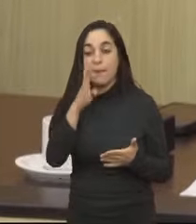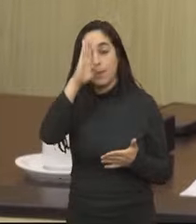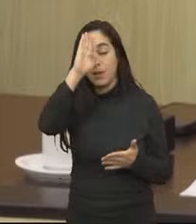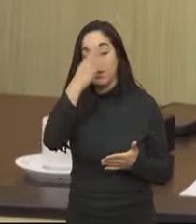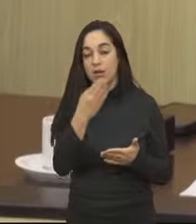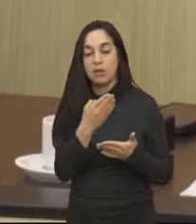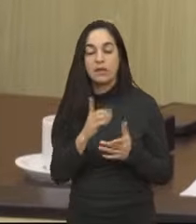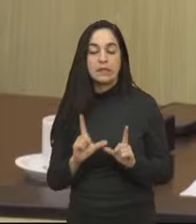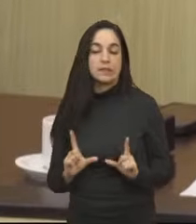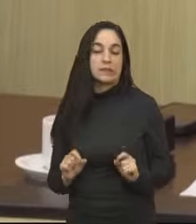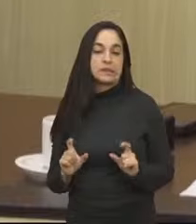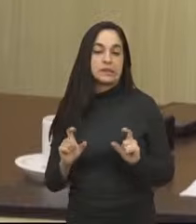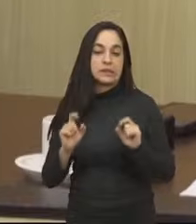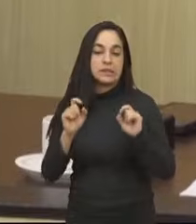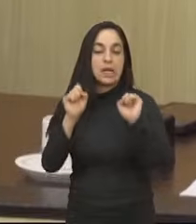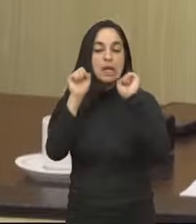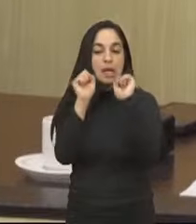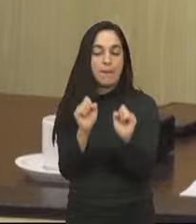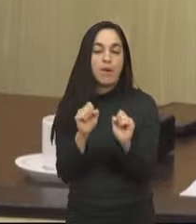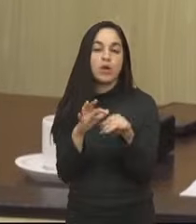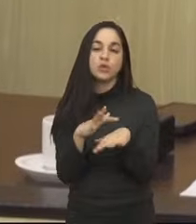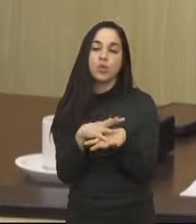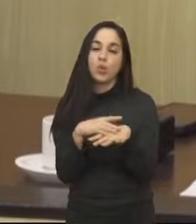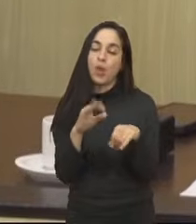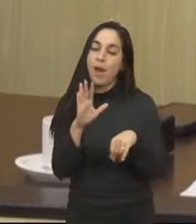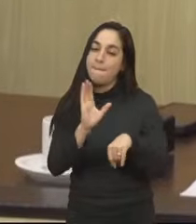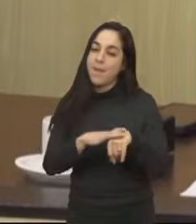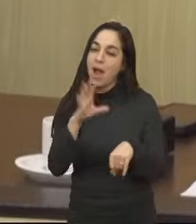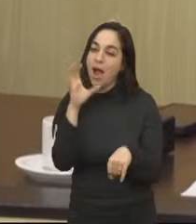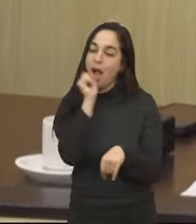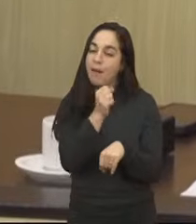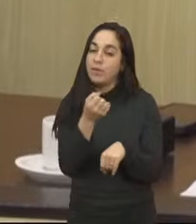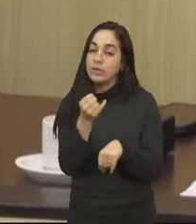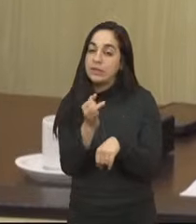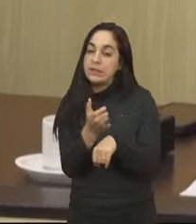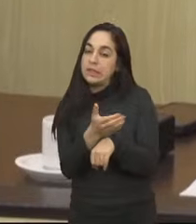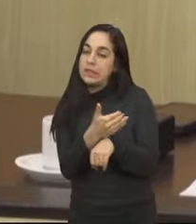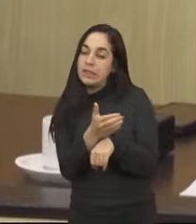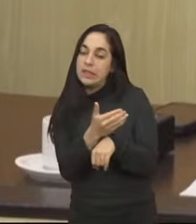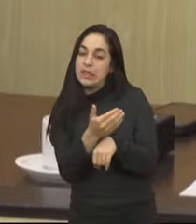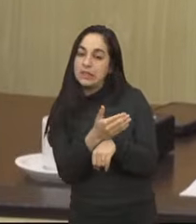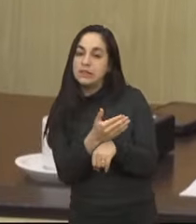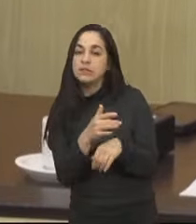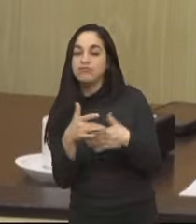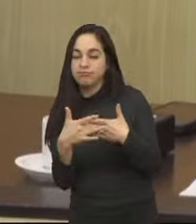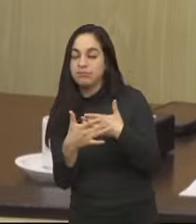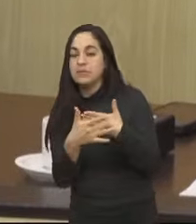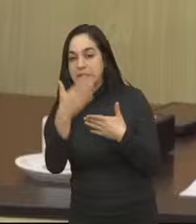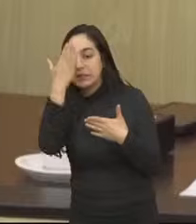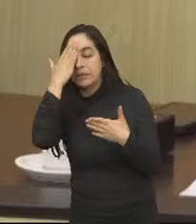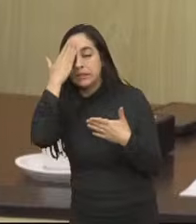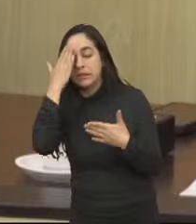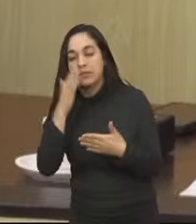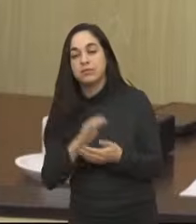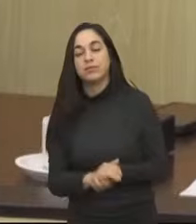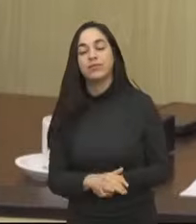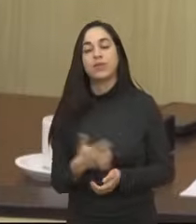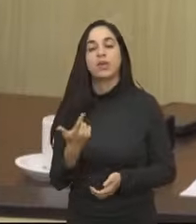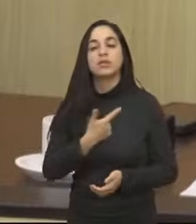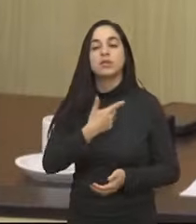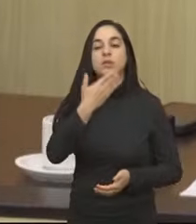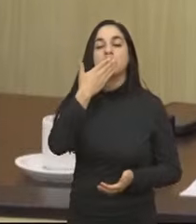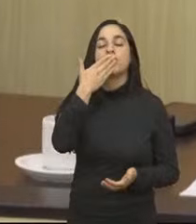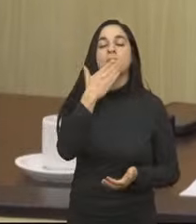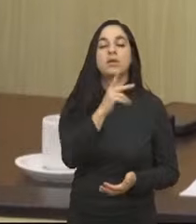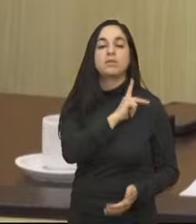de câncer que podem ser curados quando diagnosticados no início da doença. Requeremos ao excelentíssimo